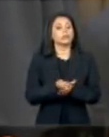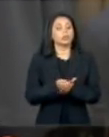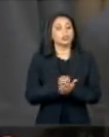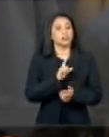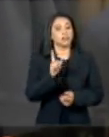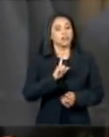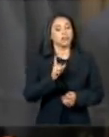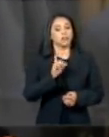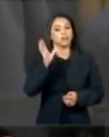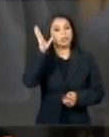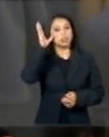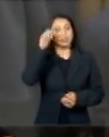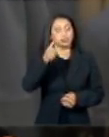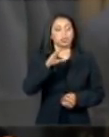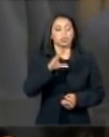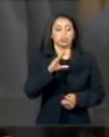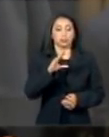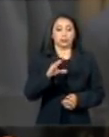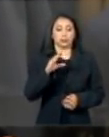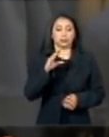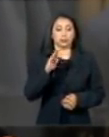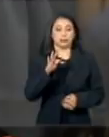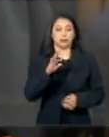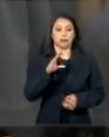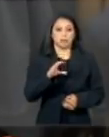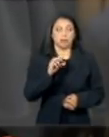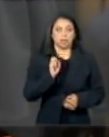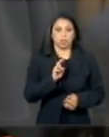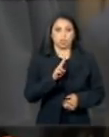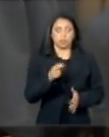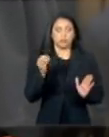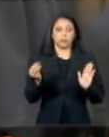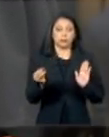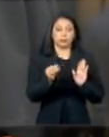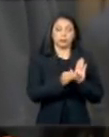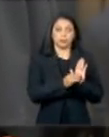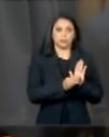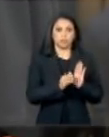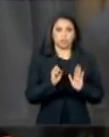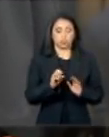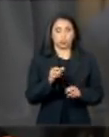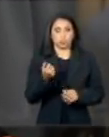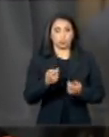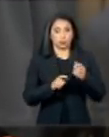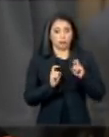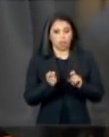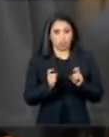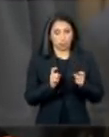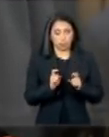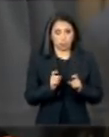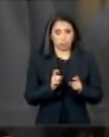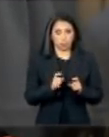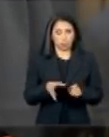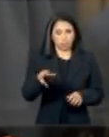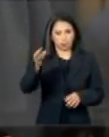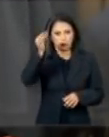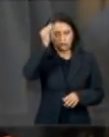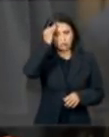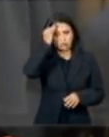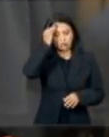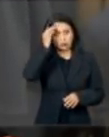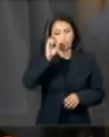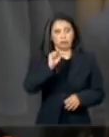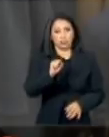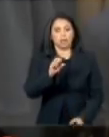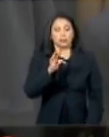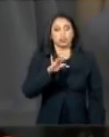da decisão do tribunal de contas da união ratificando não este ato administrativo nessa linha de entendimento o stj possui